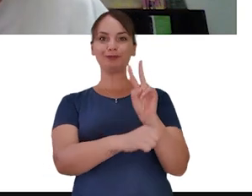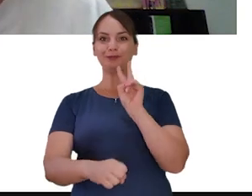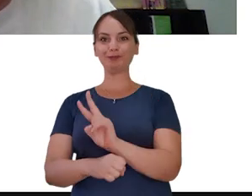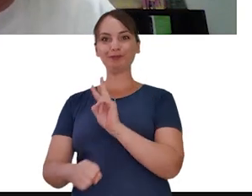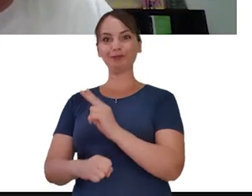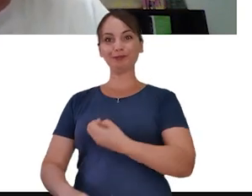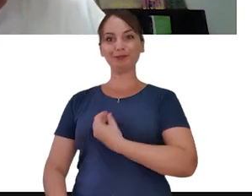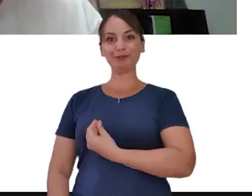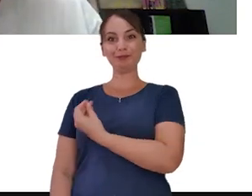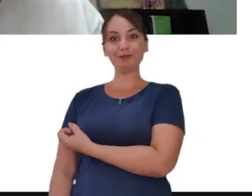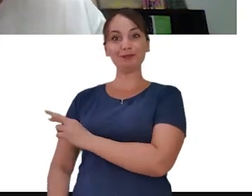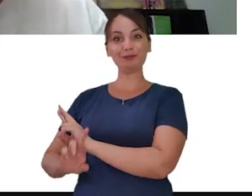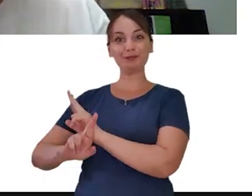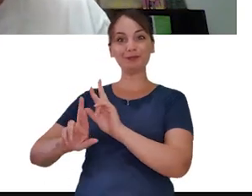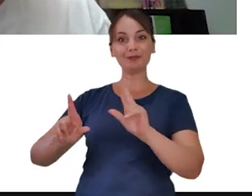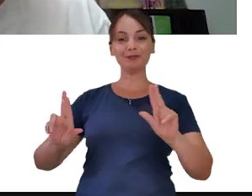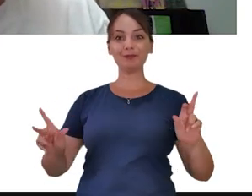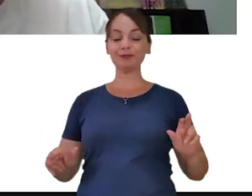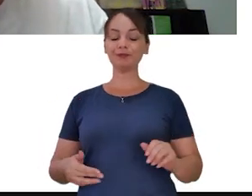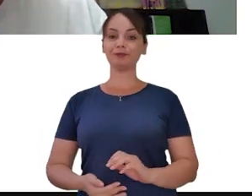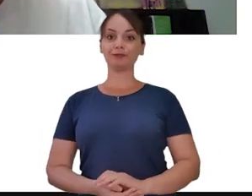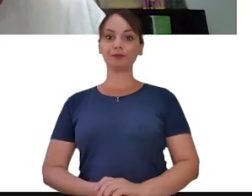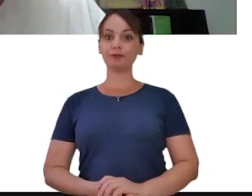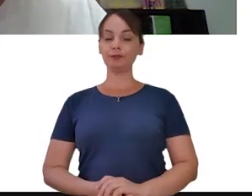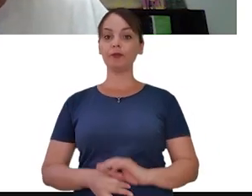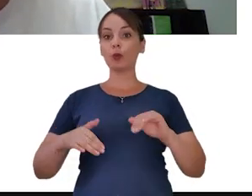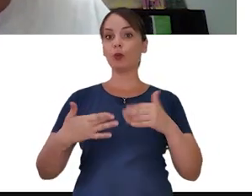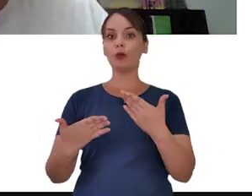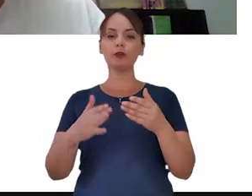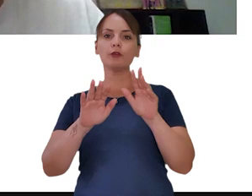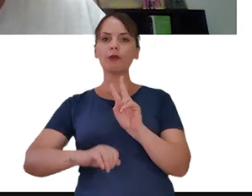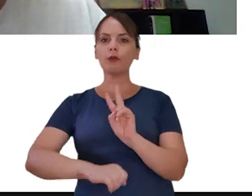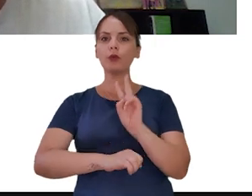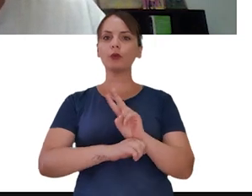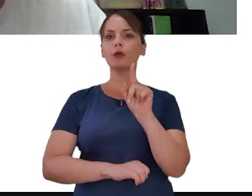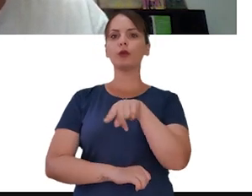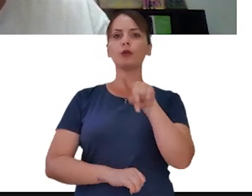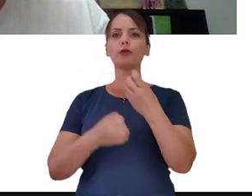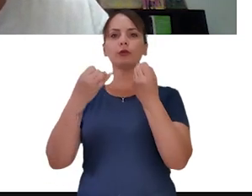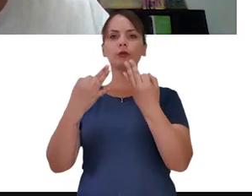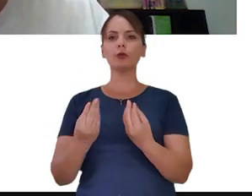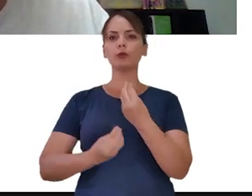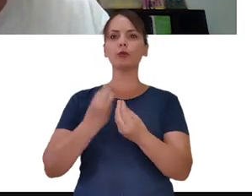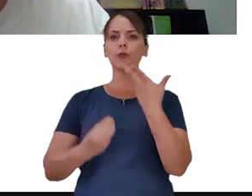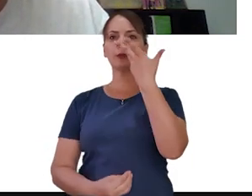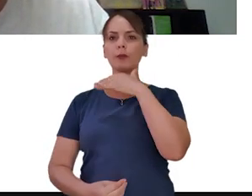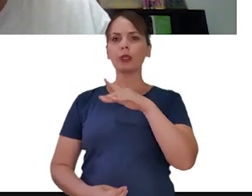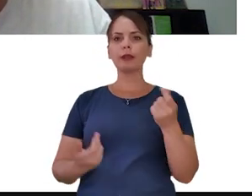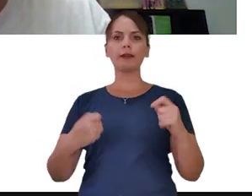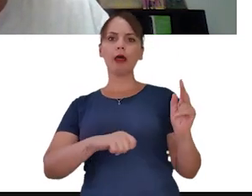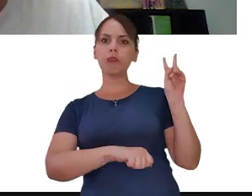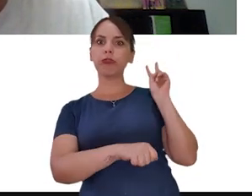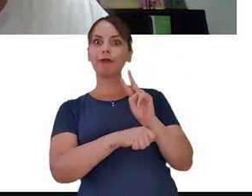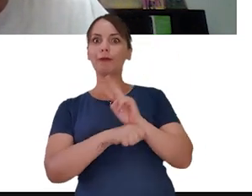vida. E quando você faz esse cuidado, o que você explica para as crianças? Como as crianças podem ser as nossas